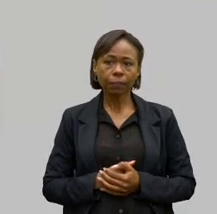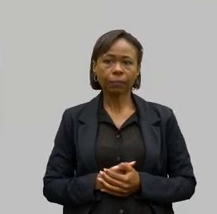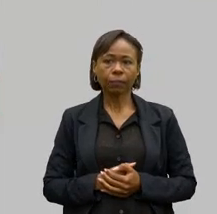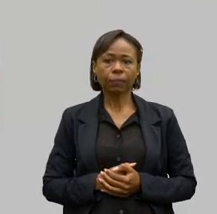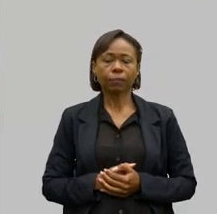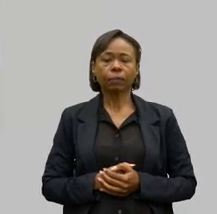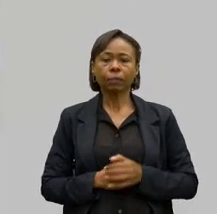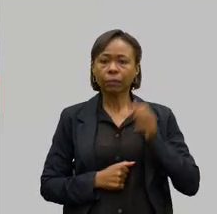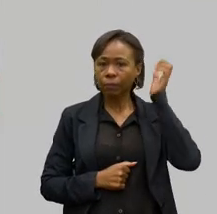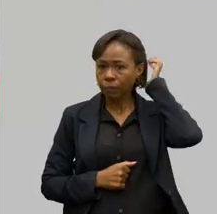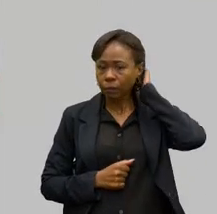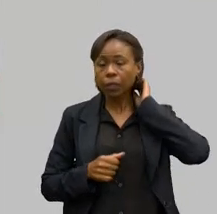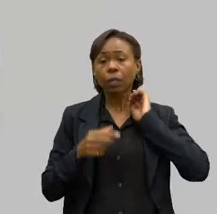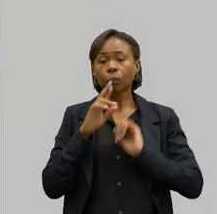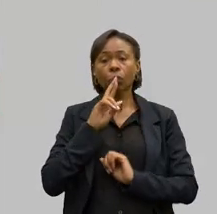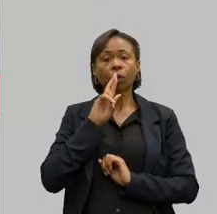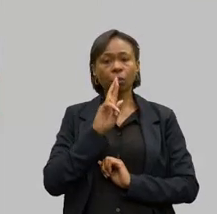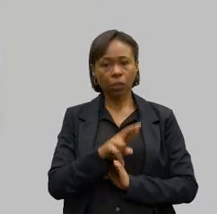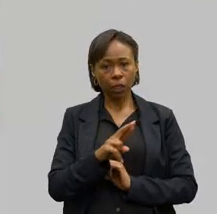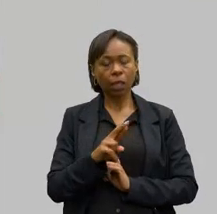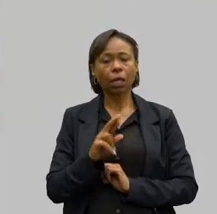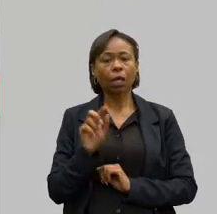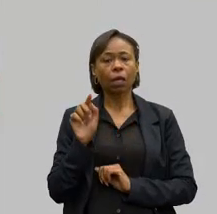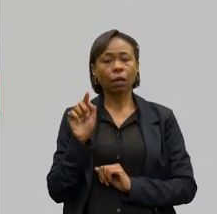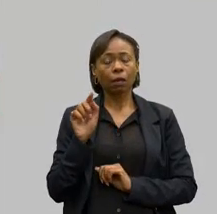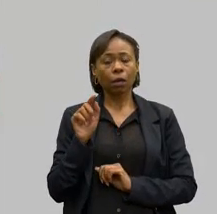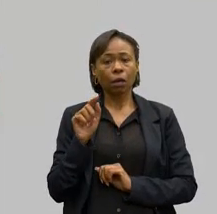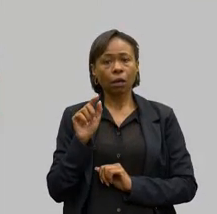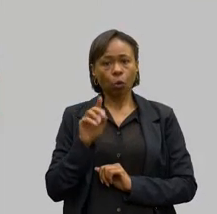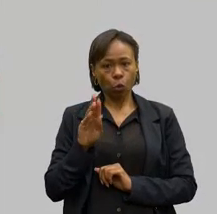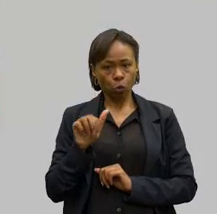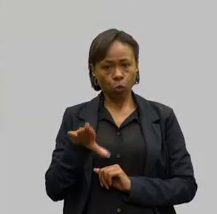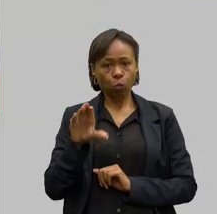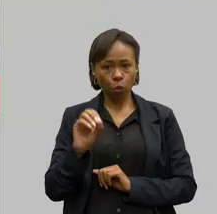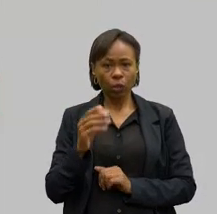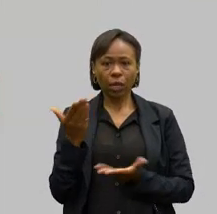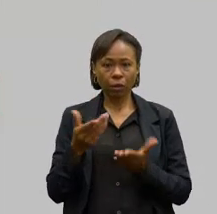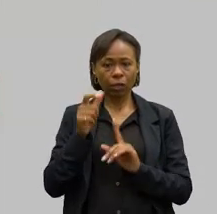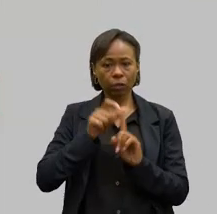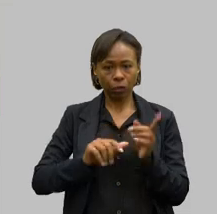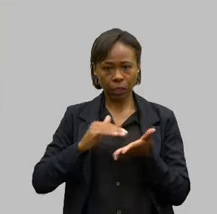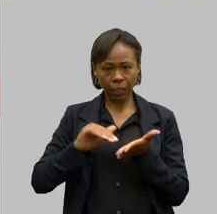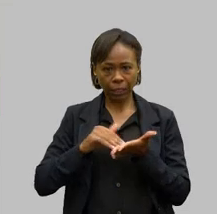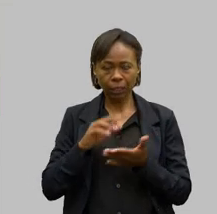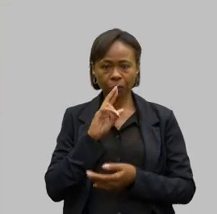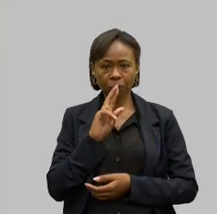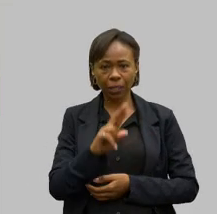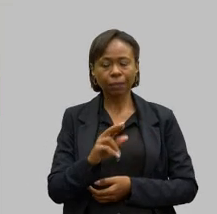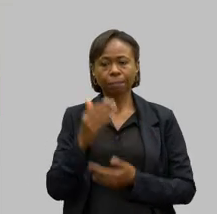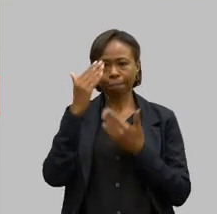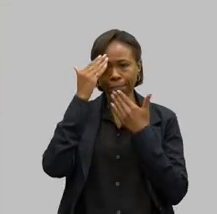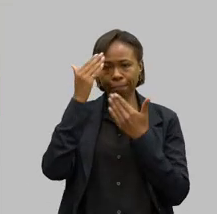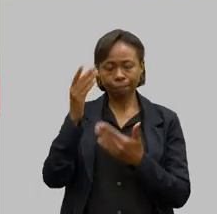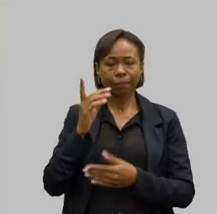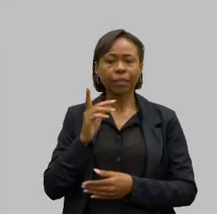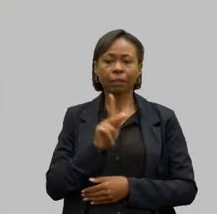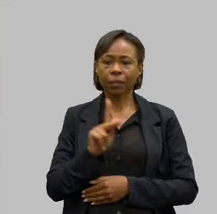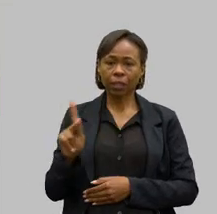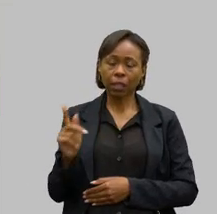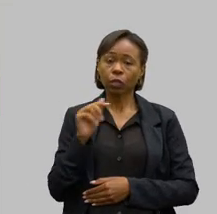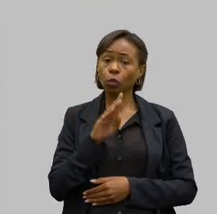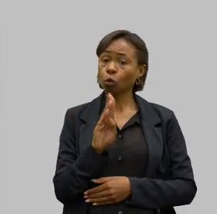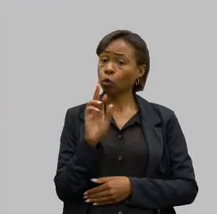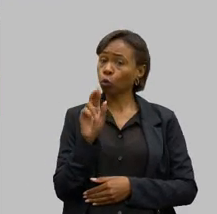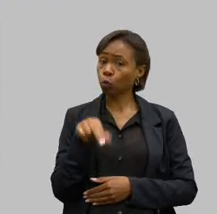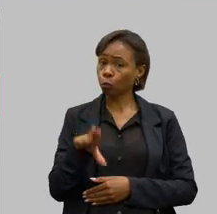para responder aos questionamentos o deputado Bruno Engler, o secretário de Educação. Muito obrigado, presidente, deputado Bruno Engler,